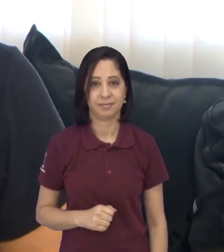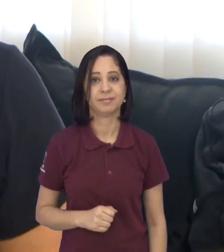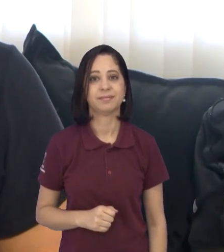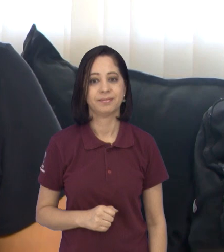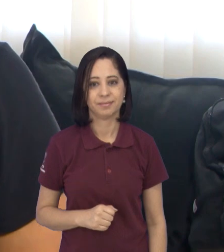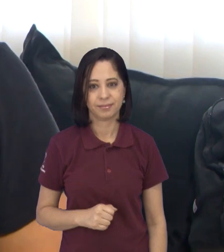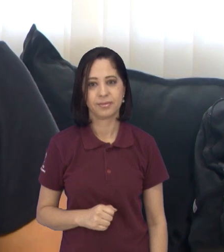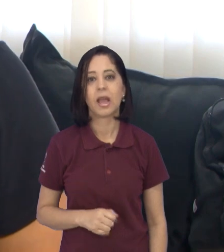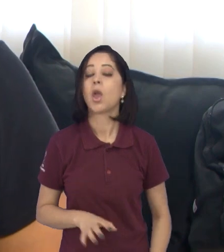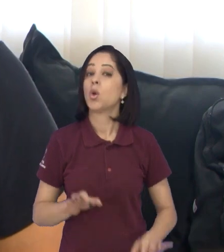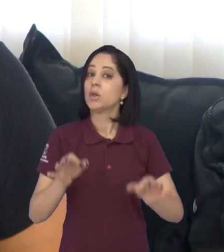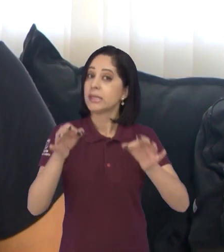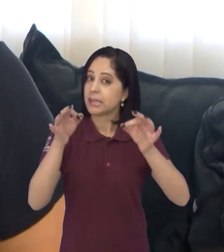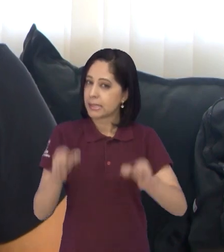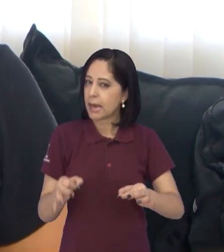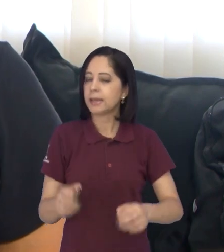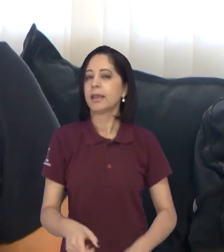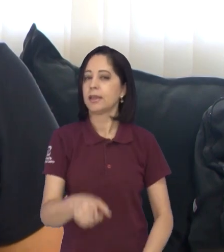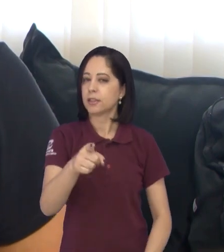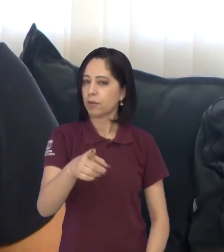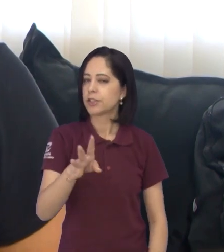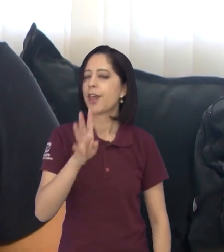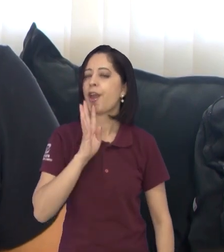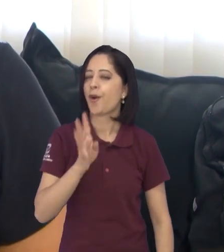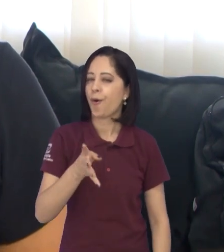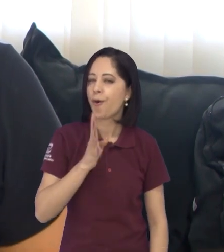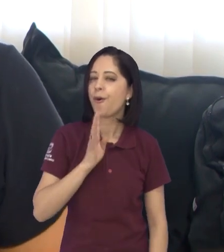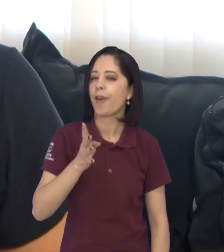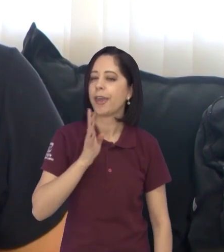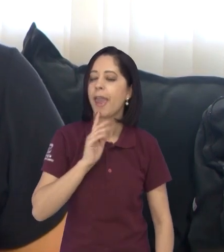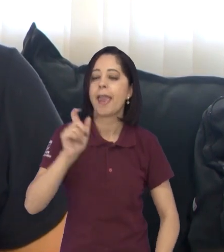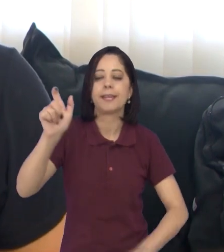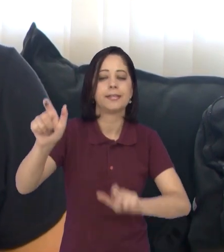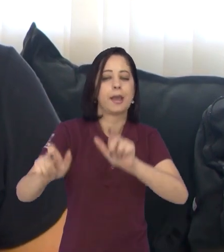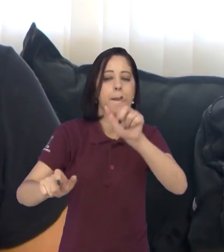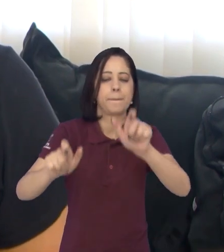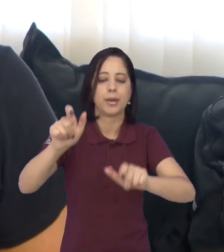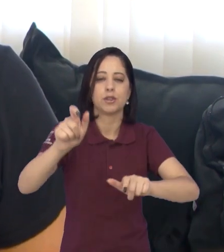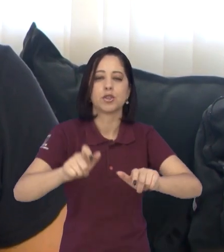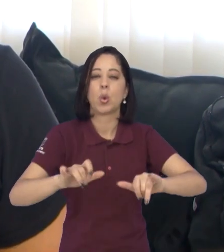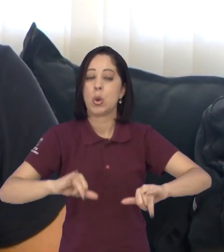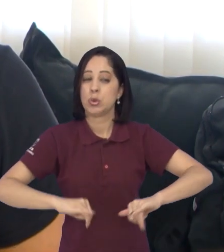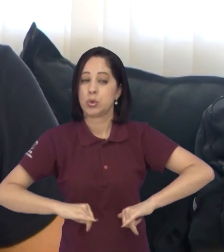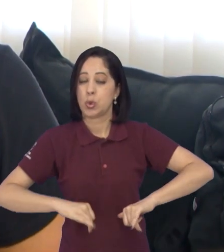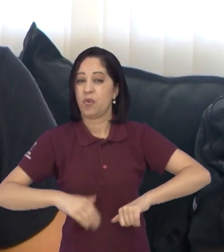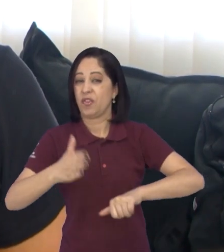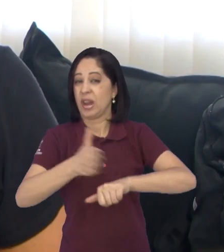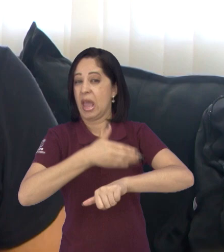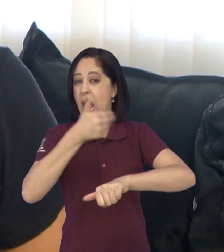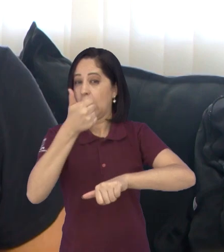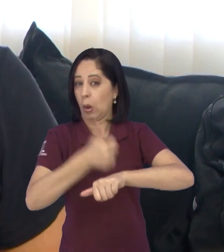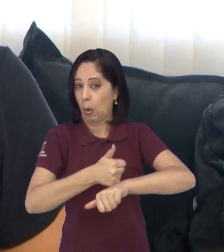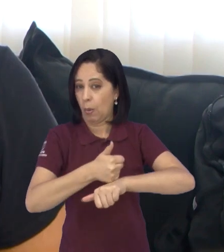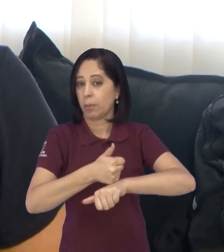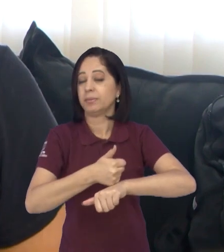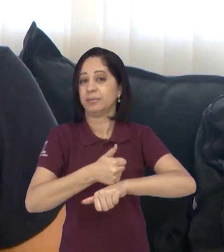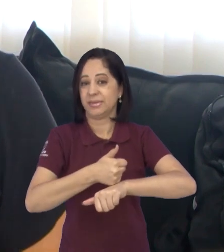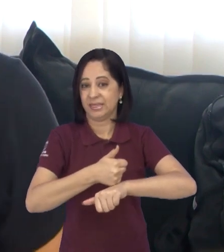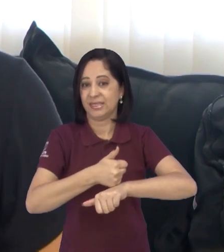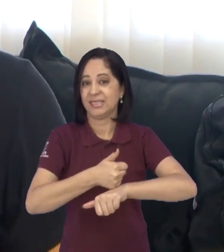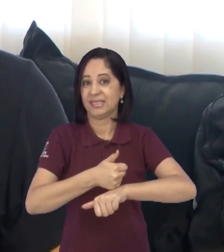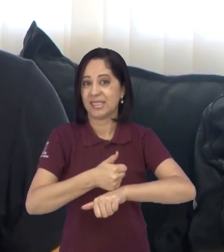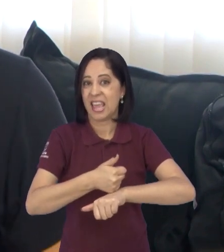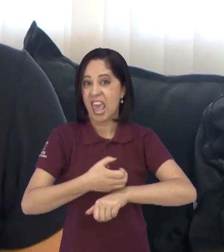Olha, tenho certeza que você conhece alguém ou você mesmo já passou pela situação de ter os seus dados